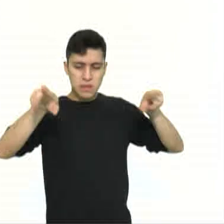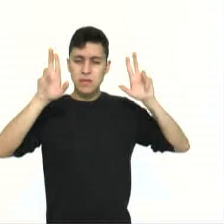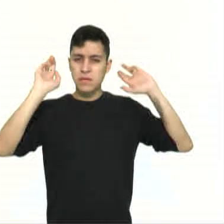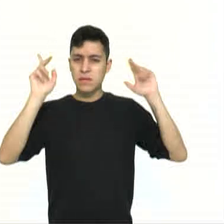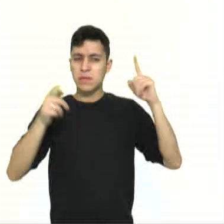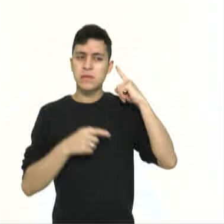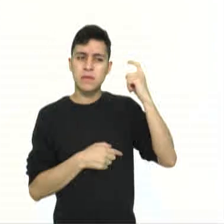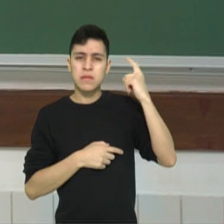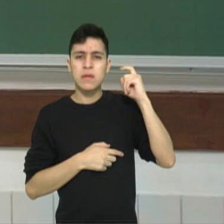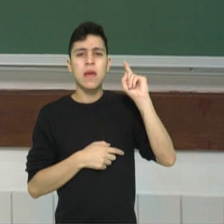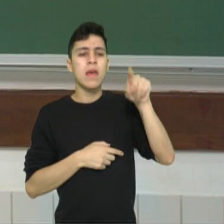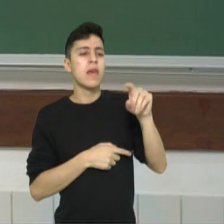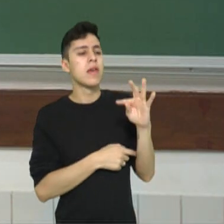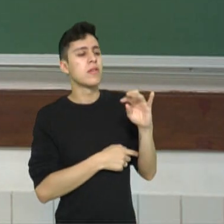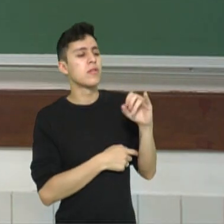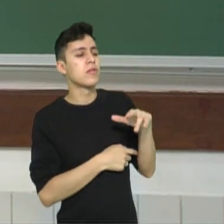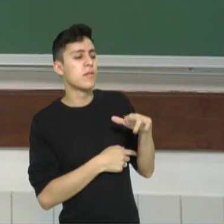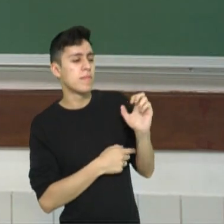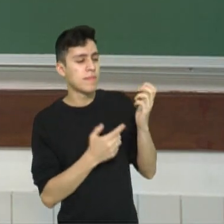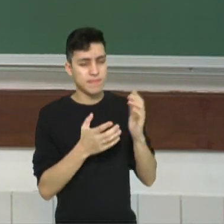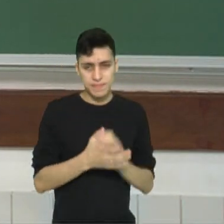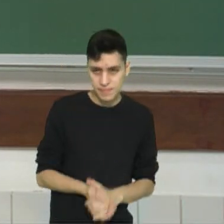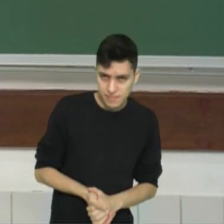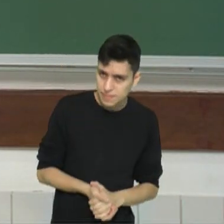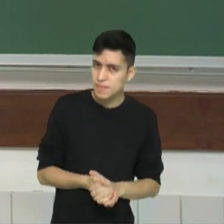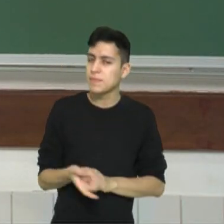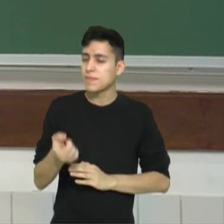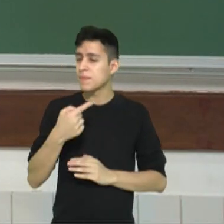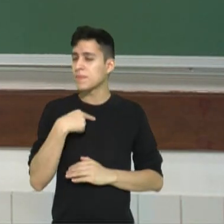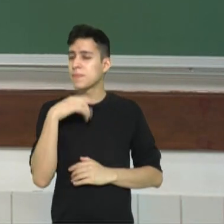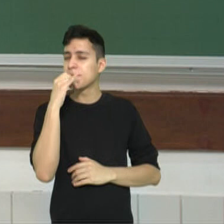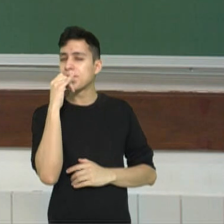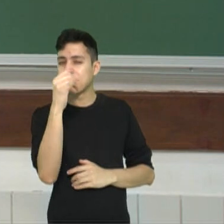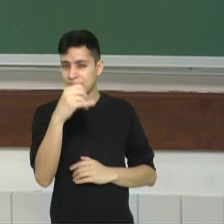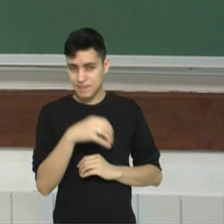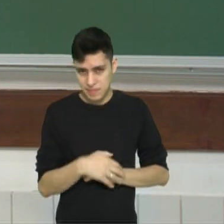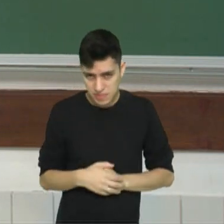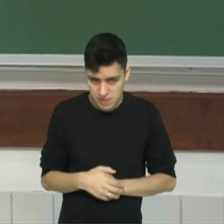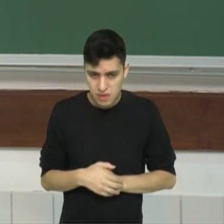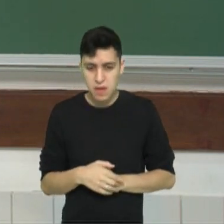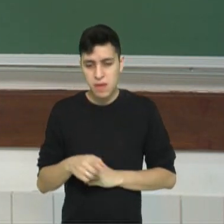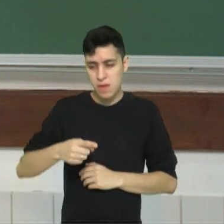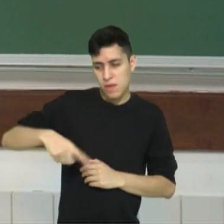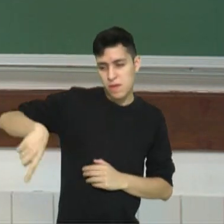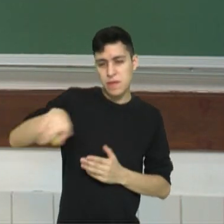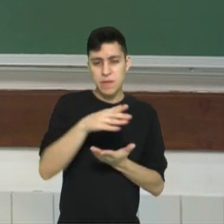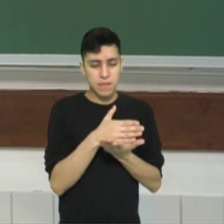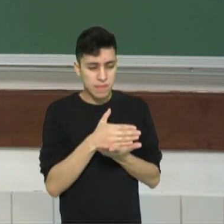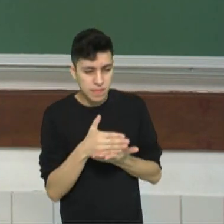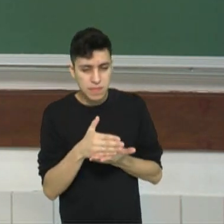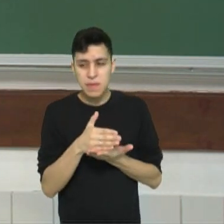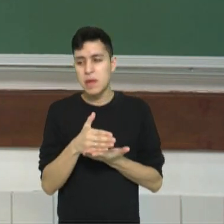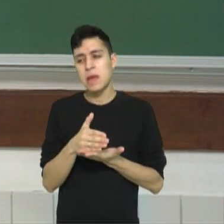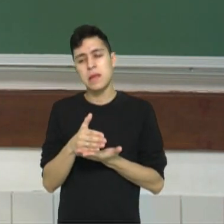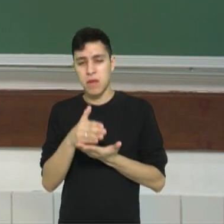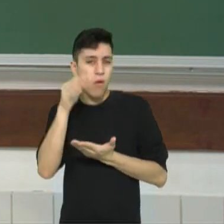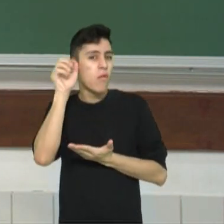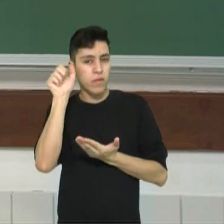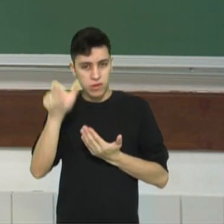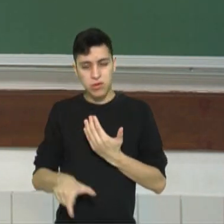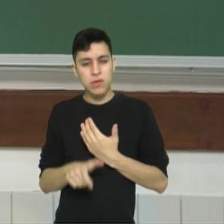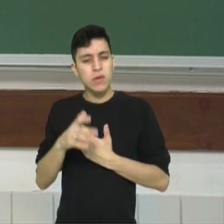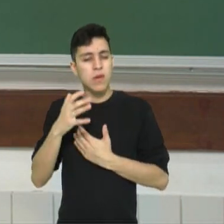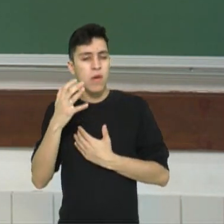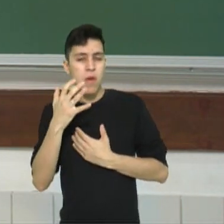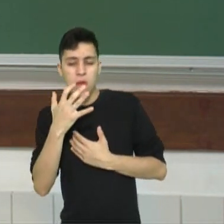o timbre instrumental. E aqui o que eu venho dizer para você, meu querido aluno? Quando você começa a ouvir uma determinada música, seja